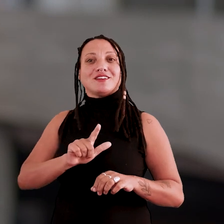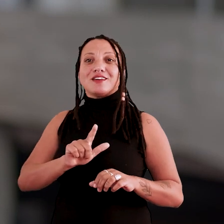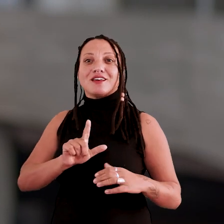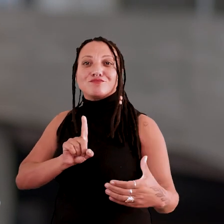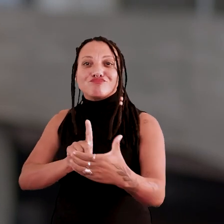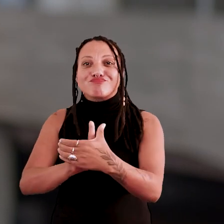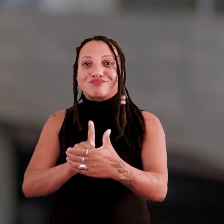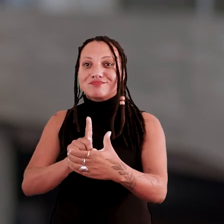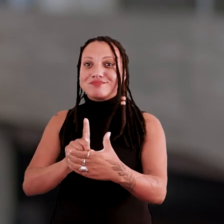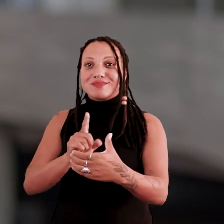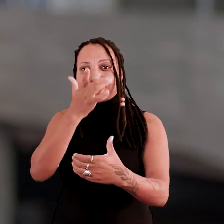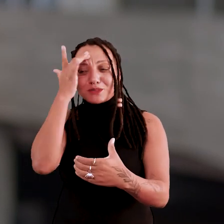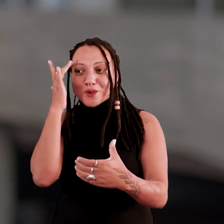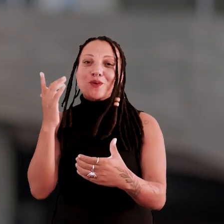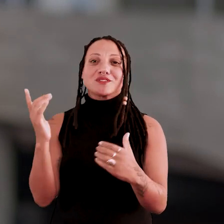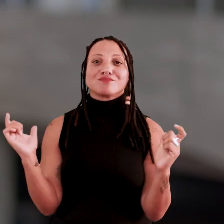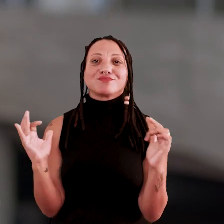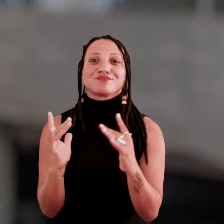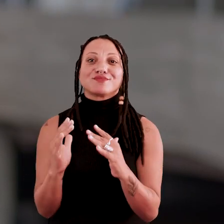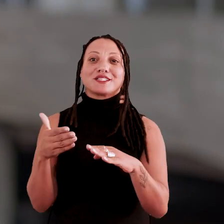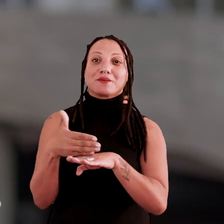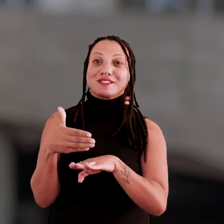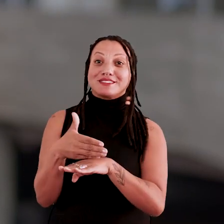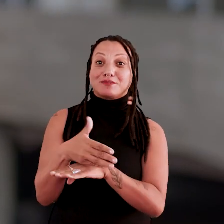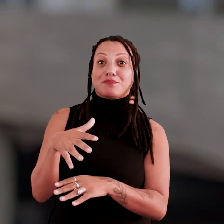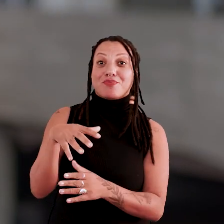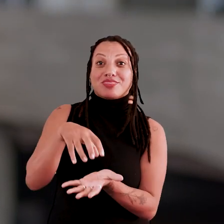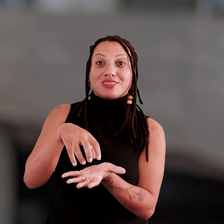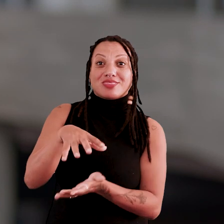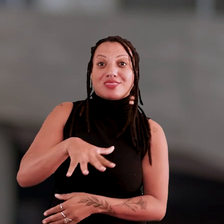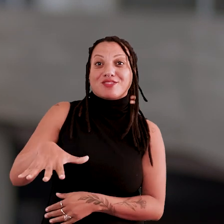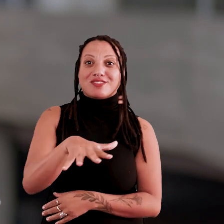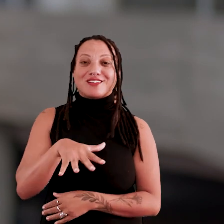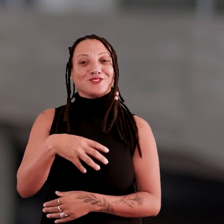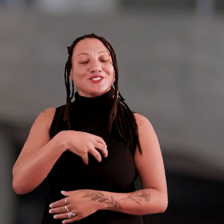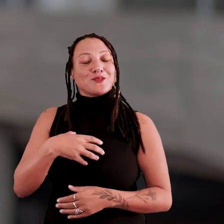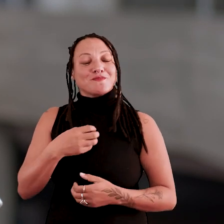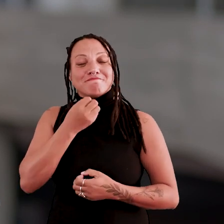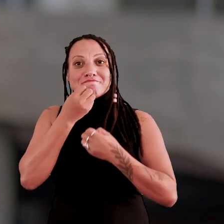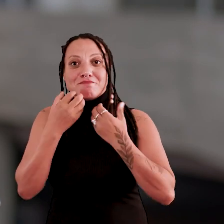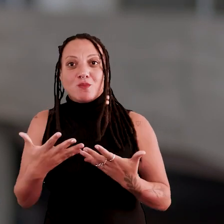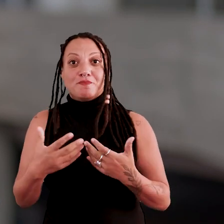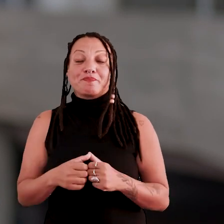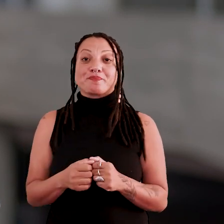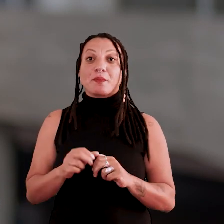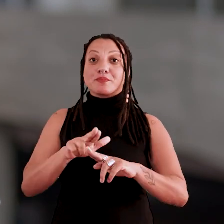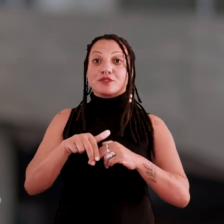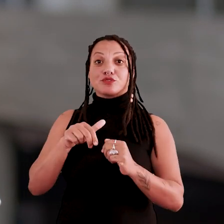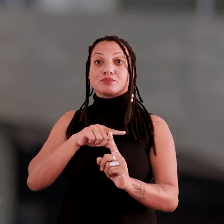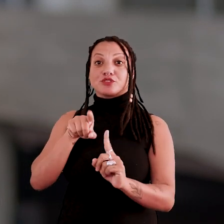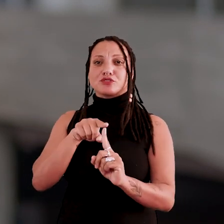ligada à figura folclórica do índio romântico, que a maioria da população acredita, mas alimentar uma nova